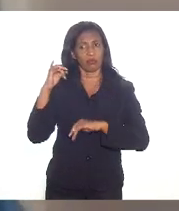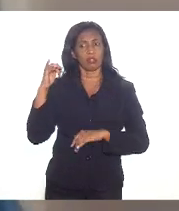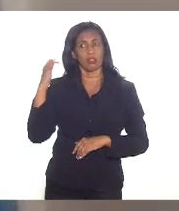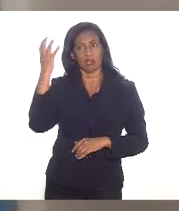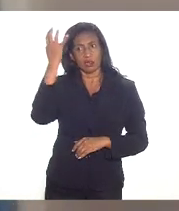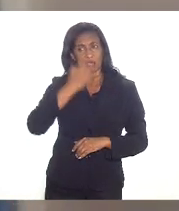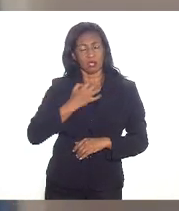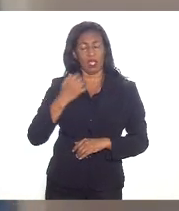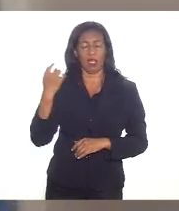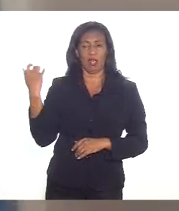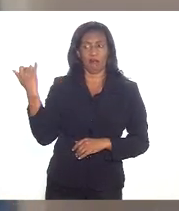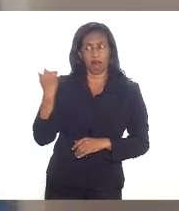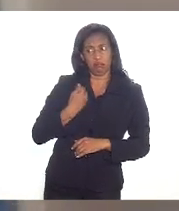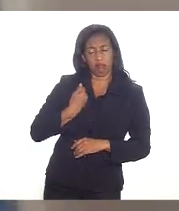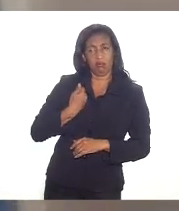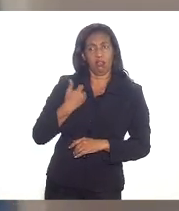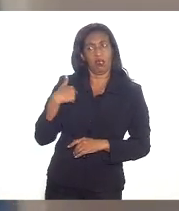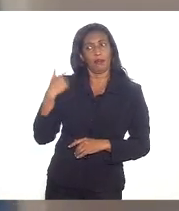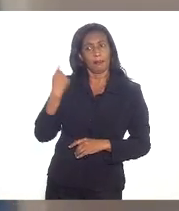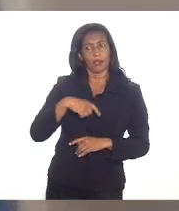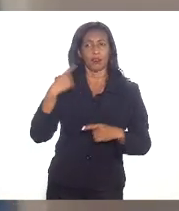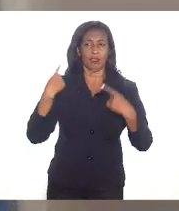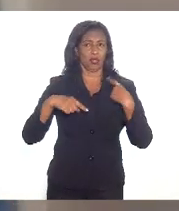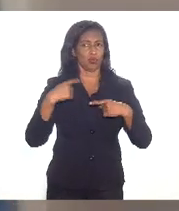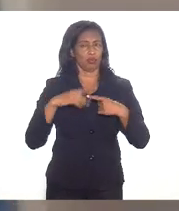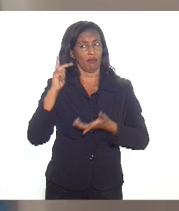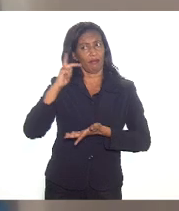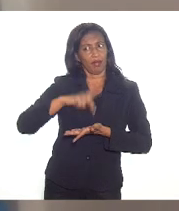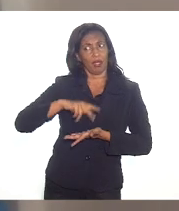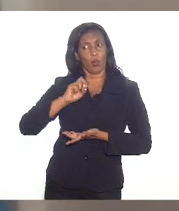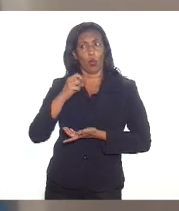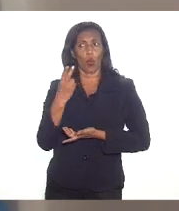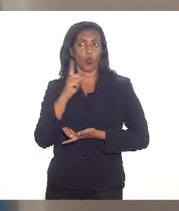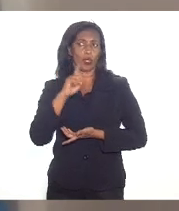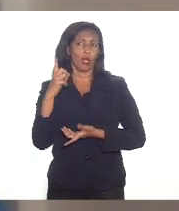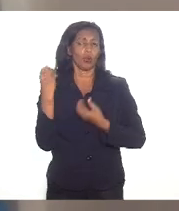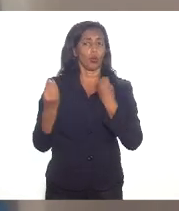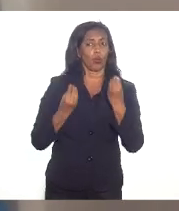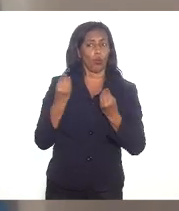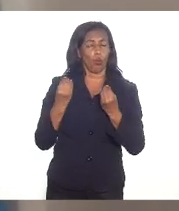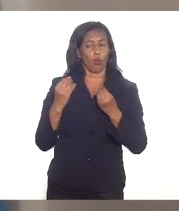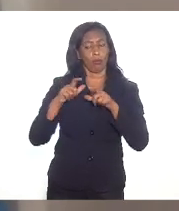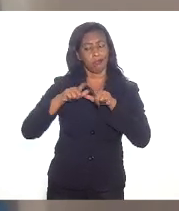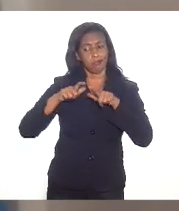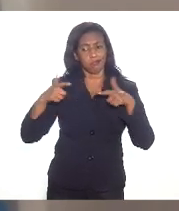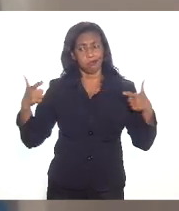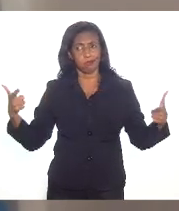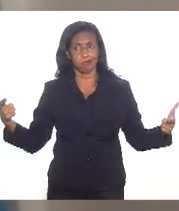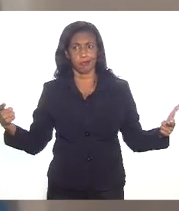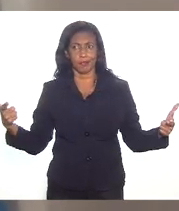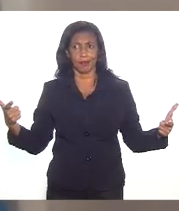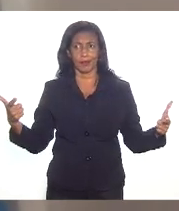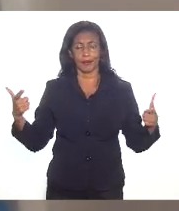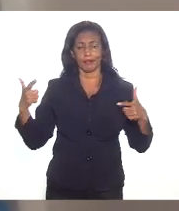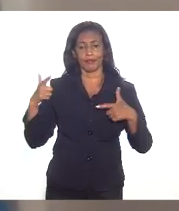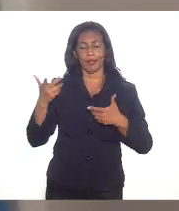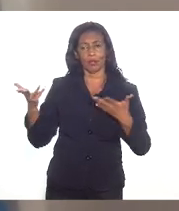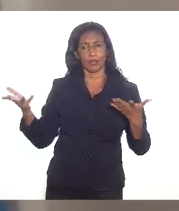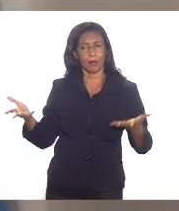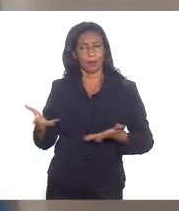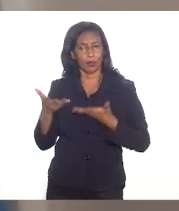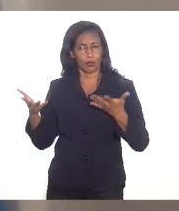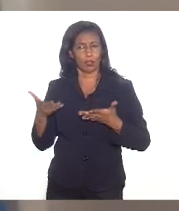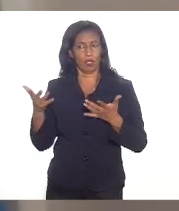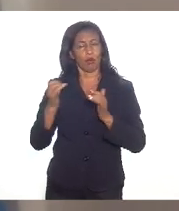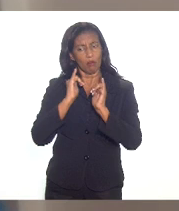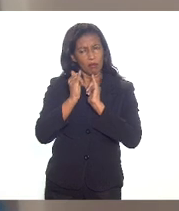gente precisa estar discutindo para ver se procede ou não e como é que a gente pode ampliar a nossa produção. Um dado